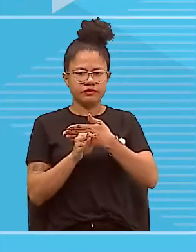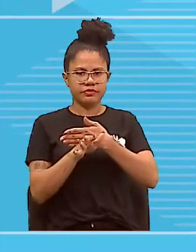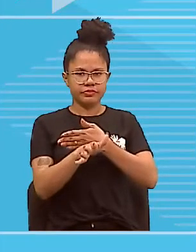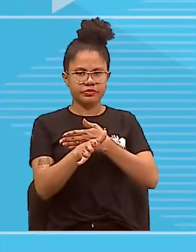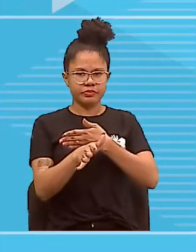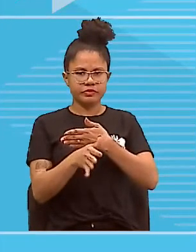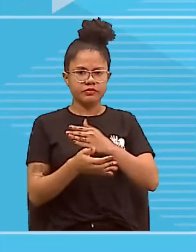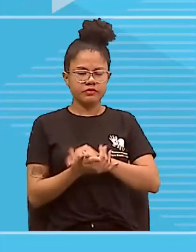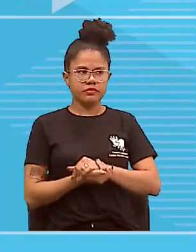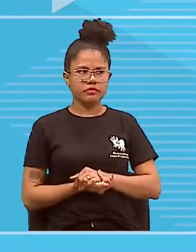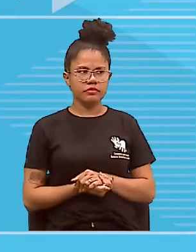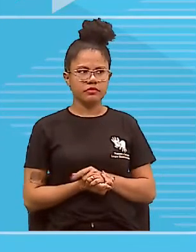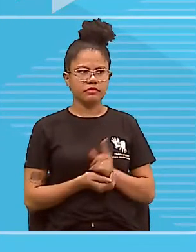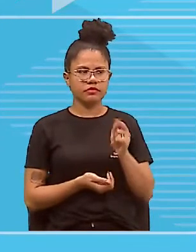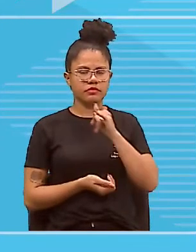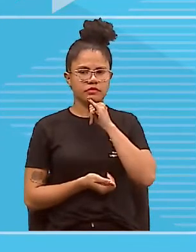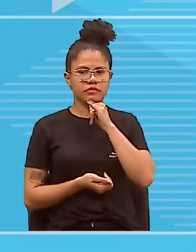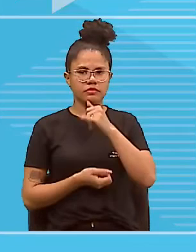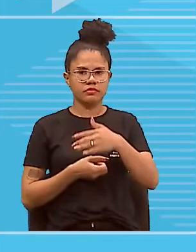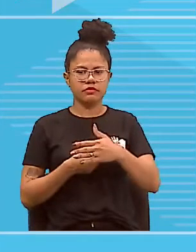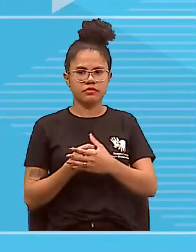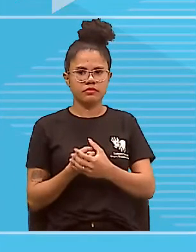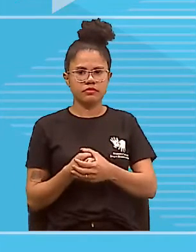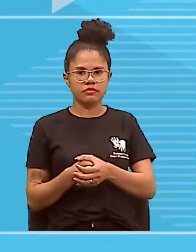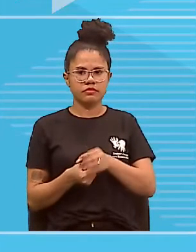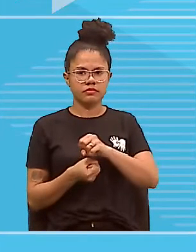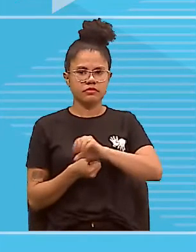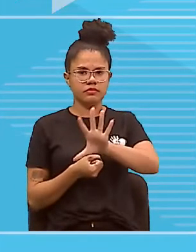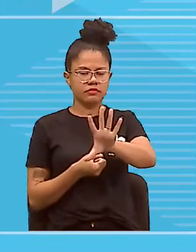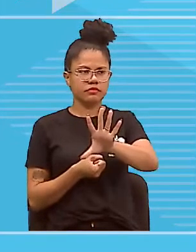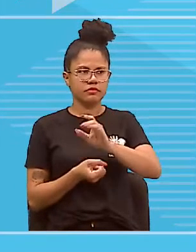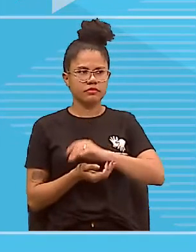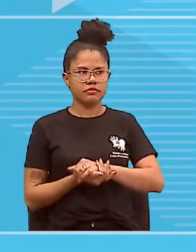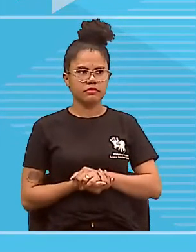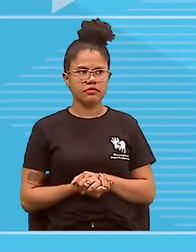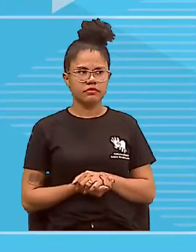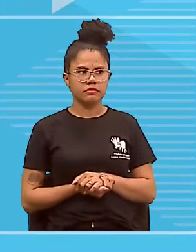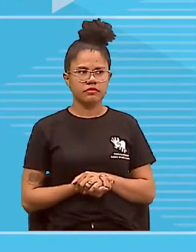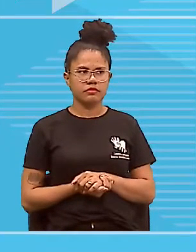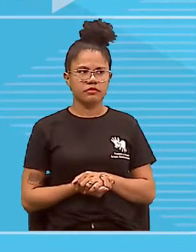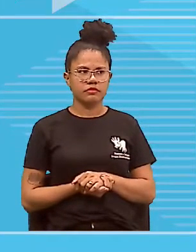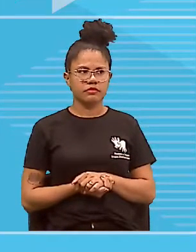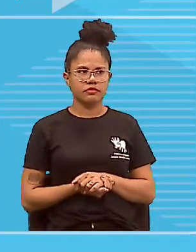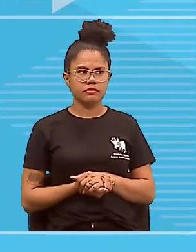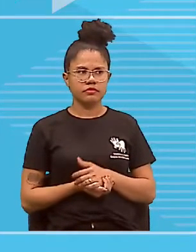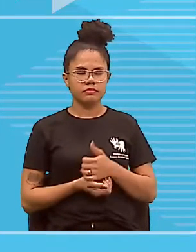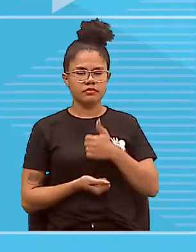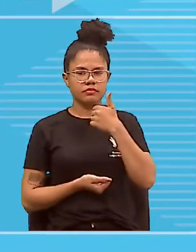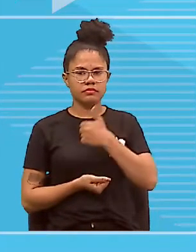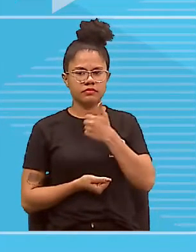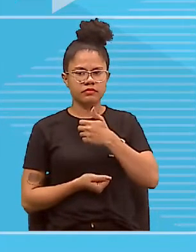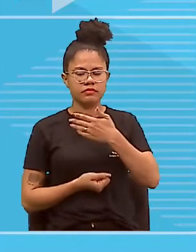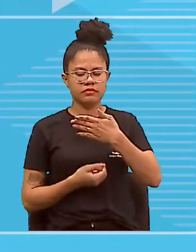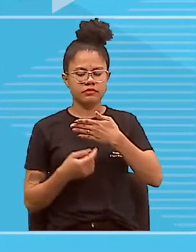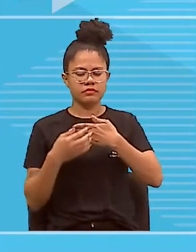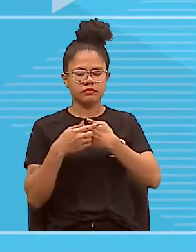no caso aqui uma lanterna eu tinha um primeiro obstáculo